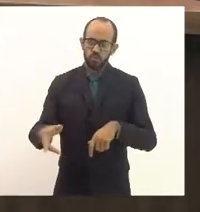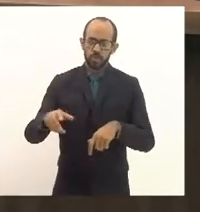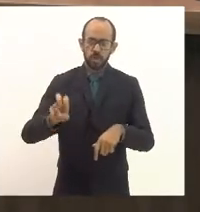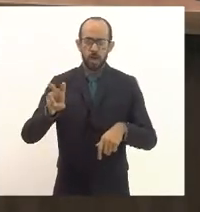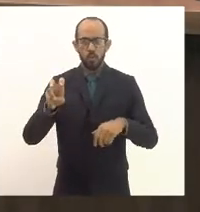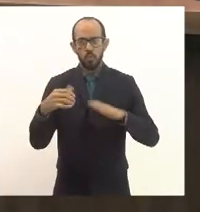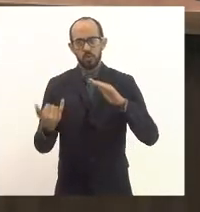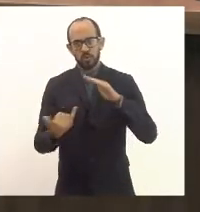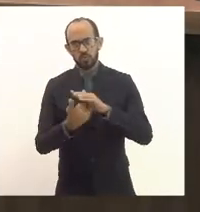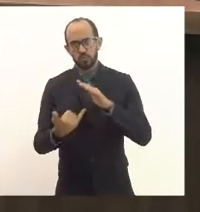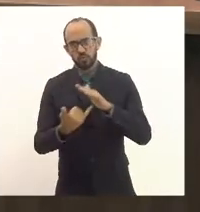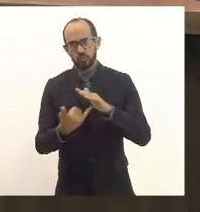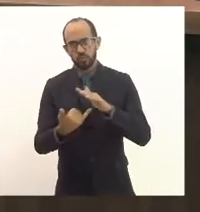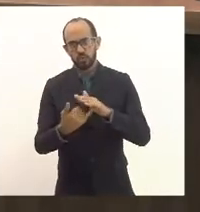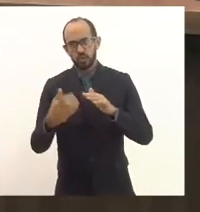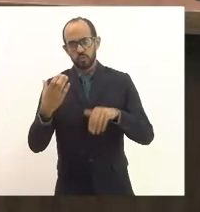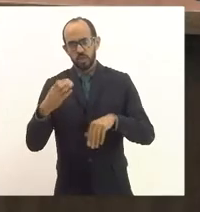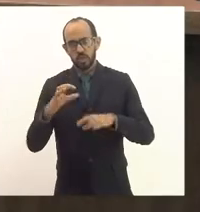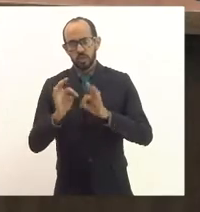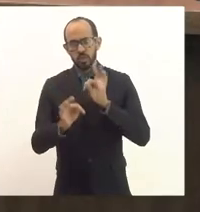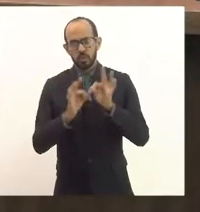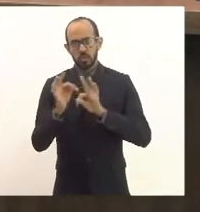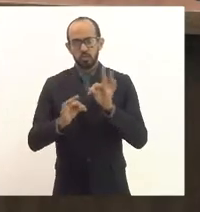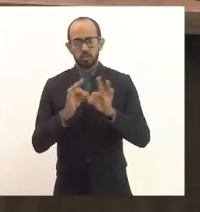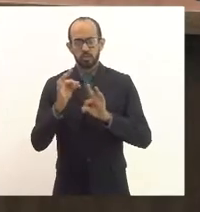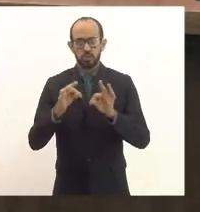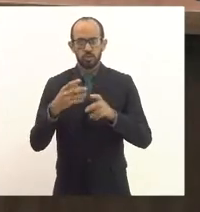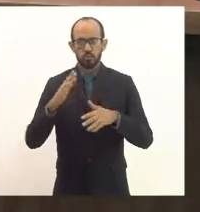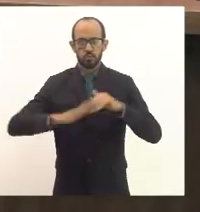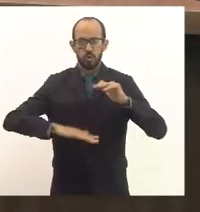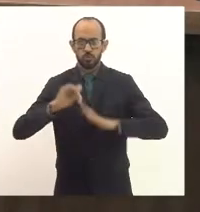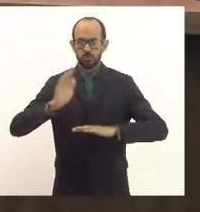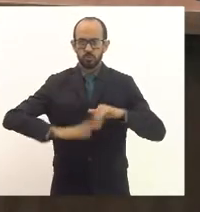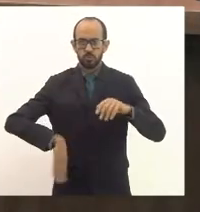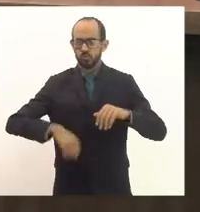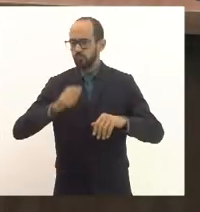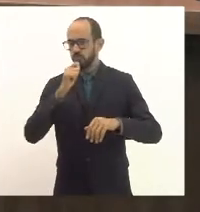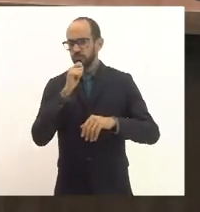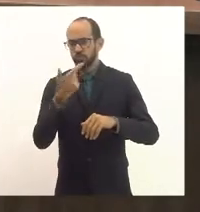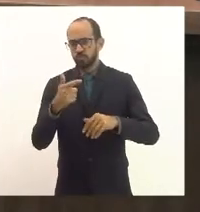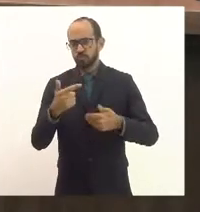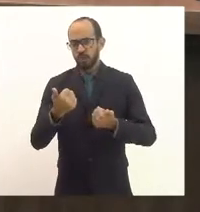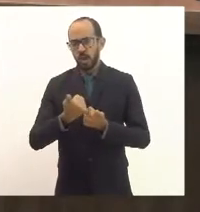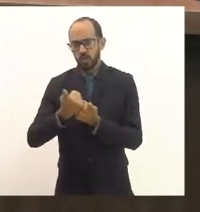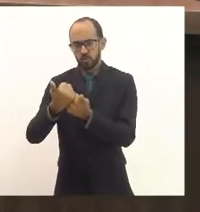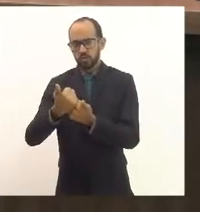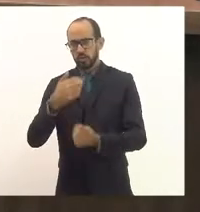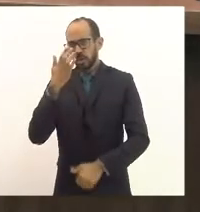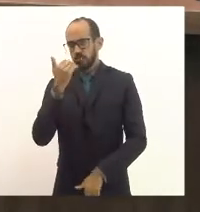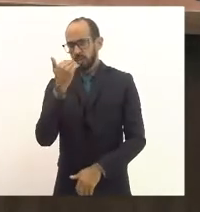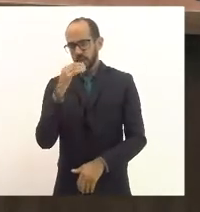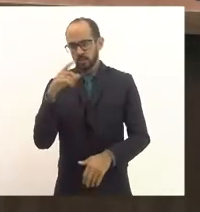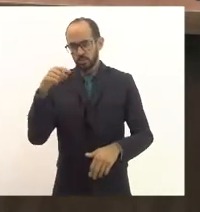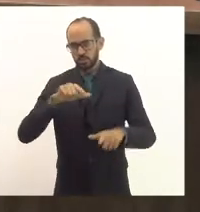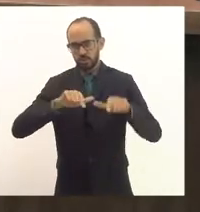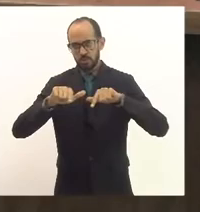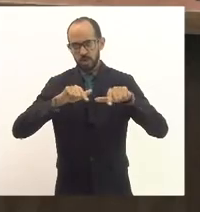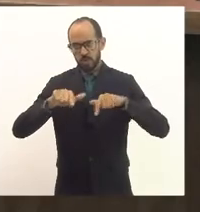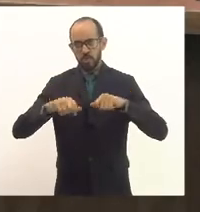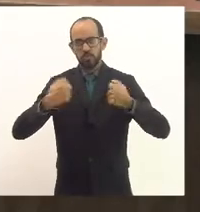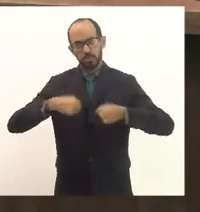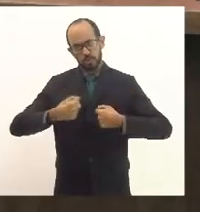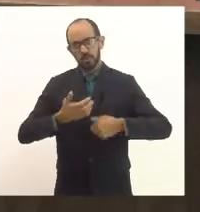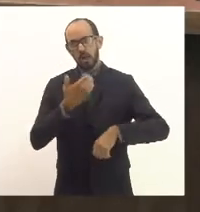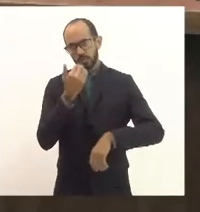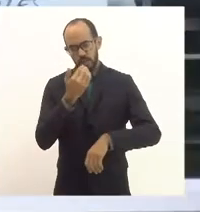da Secretaria de Ciência e Tecnologia onde os profissionais não recebem auxílio alimentação. Trabalhou, tem que se